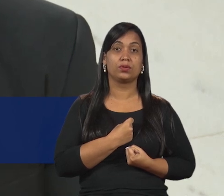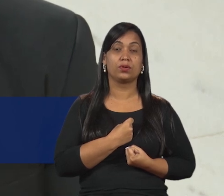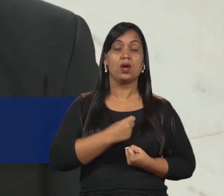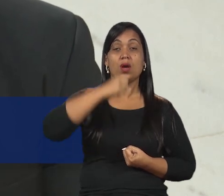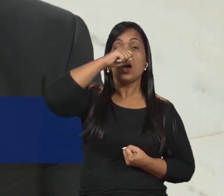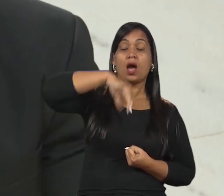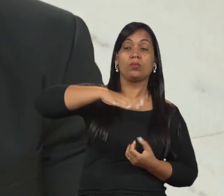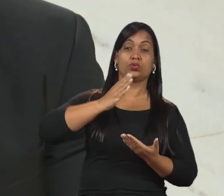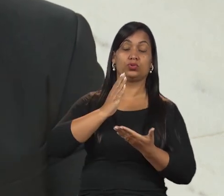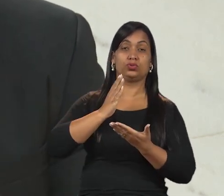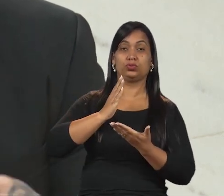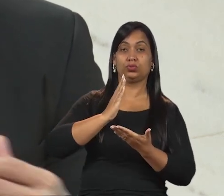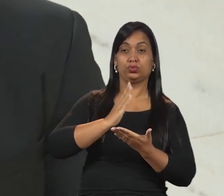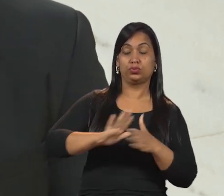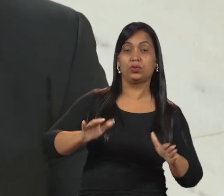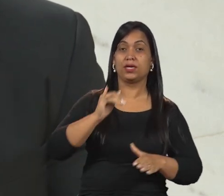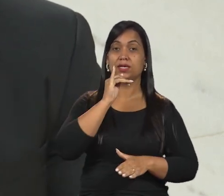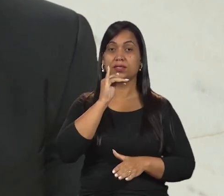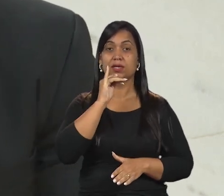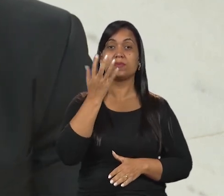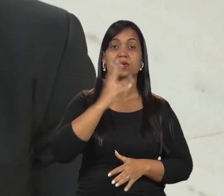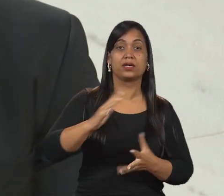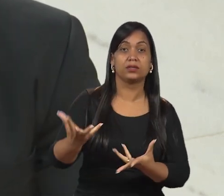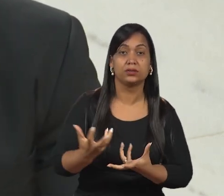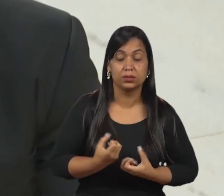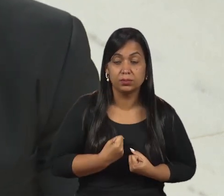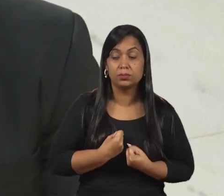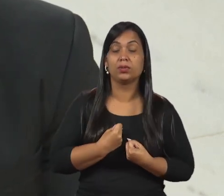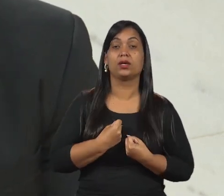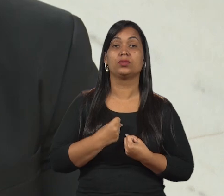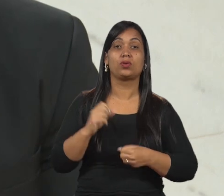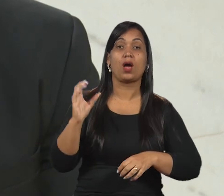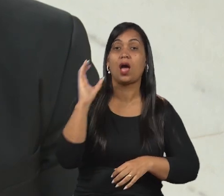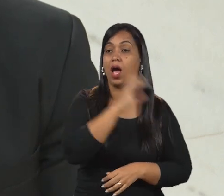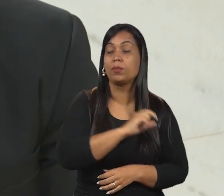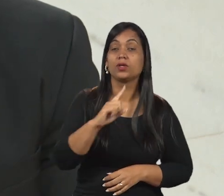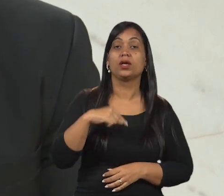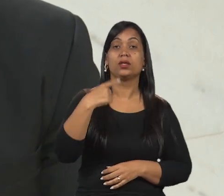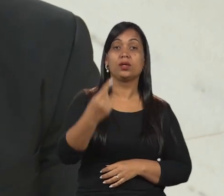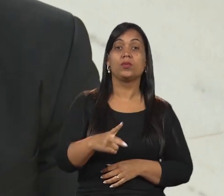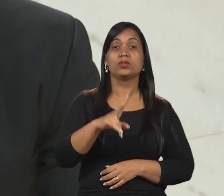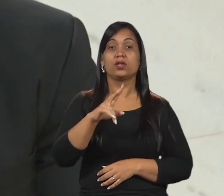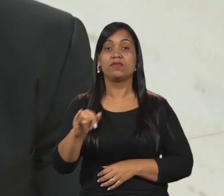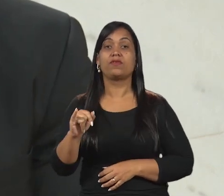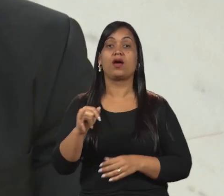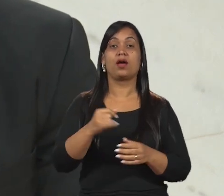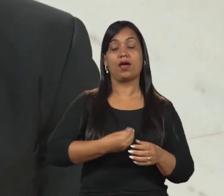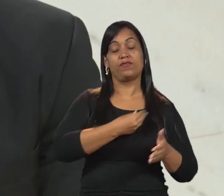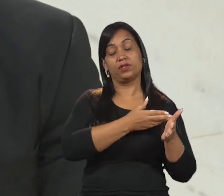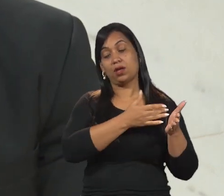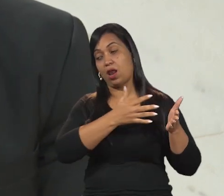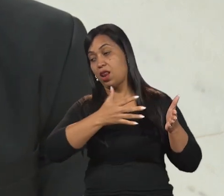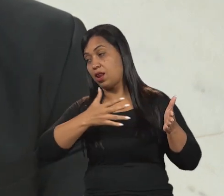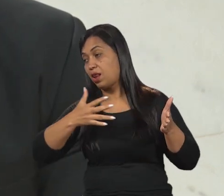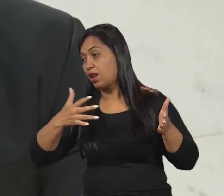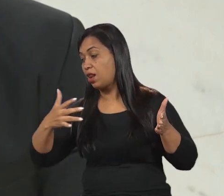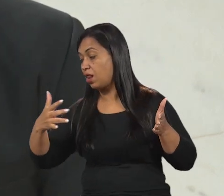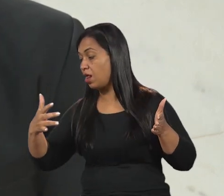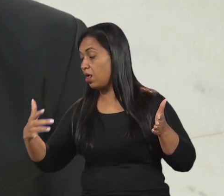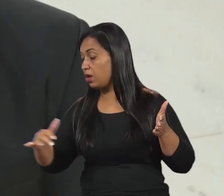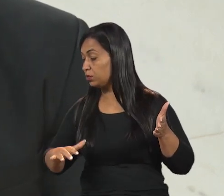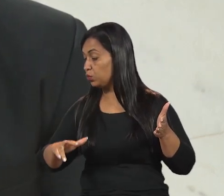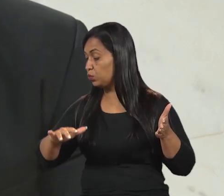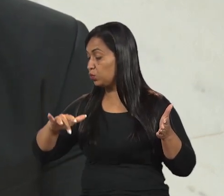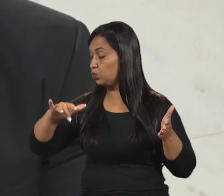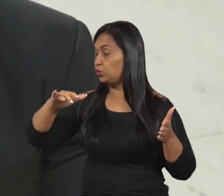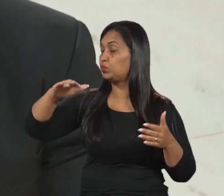pós-abuso, Infelizmente, às vezes a criança tem um acolhimento após o abuso ali rápido e depois ela vai passar a vida inteira, a adolescência até